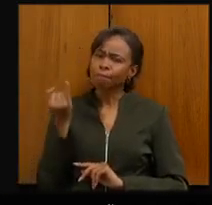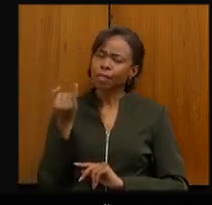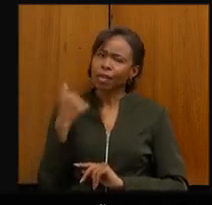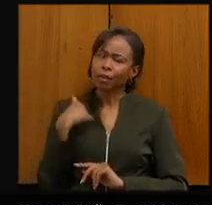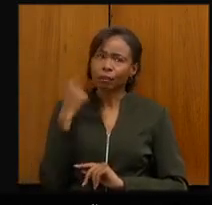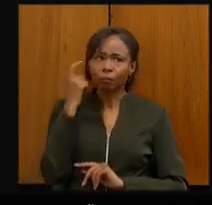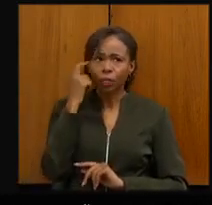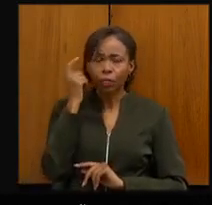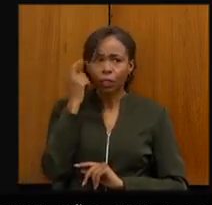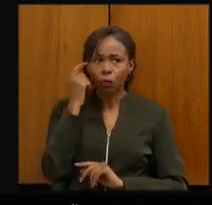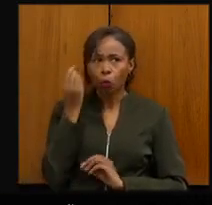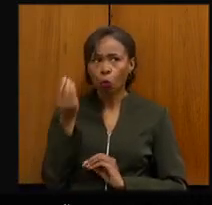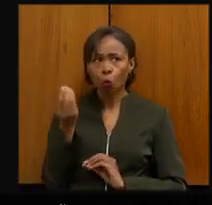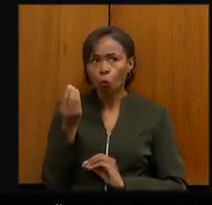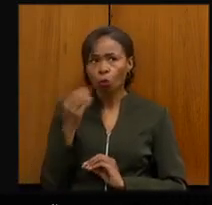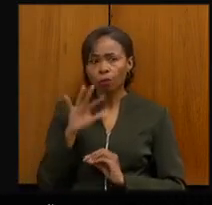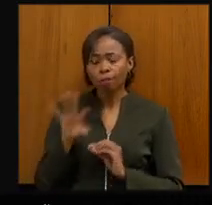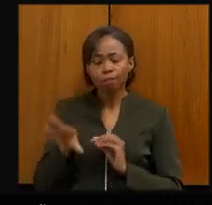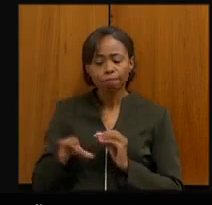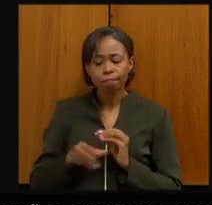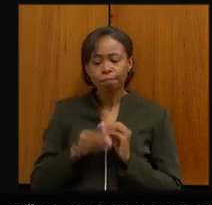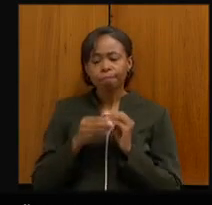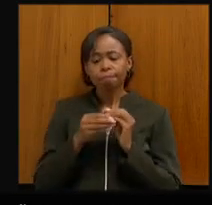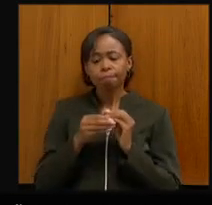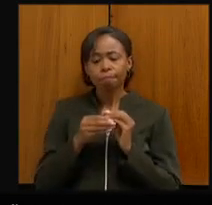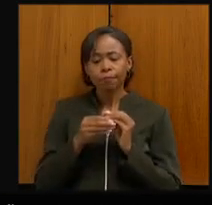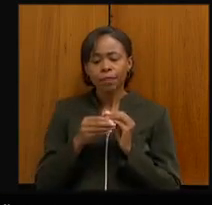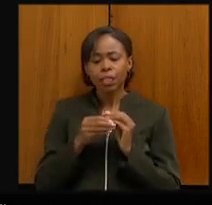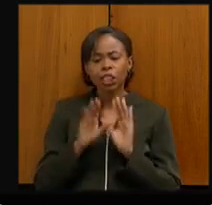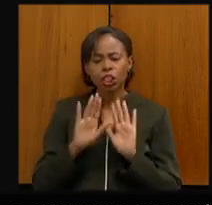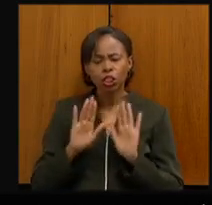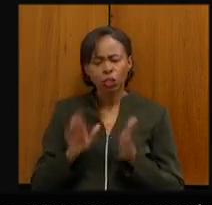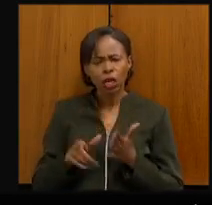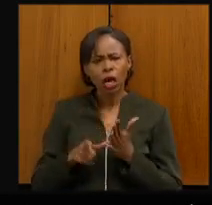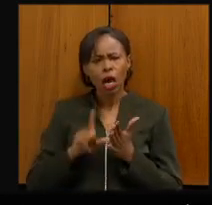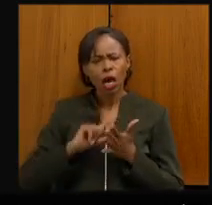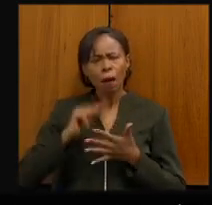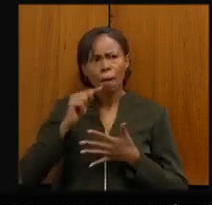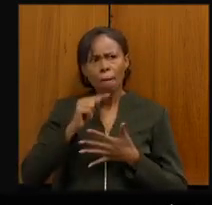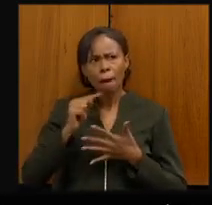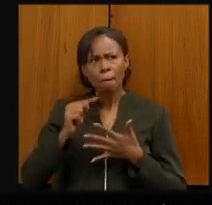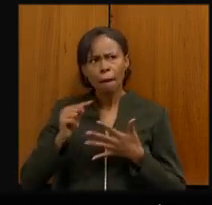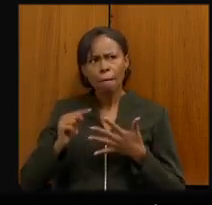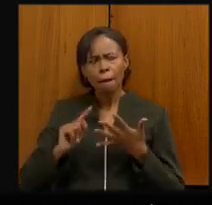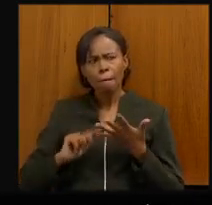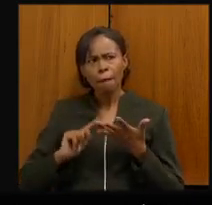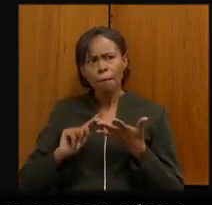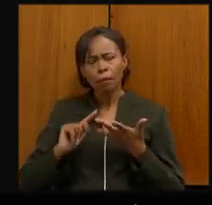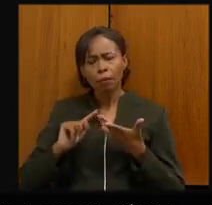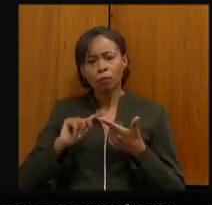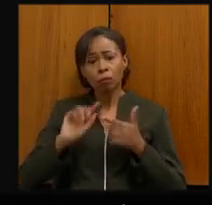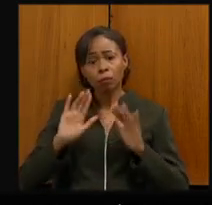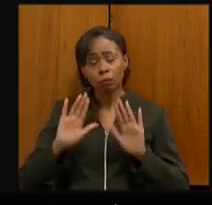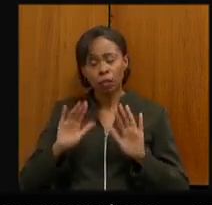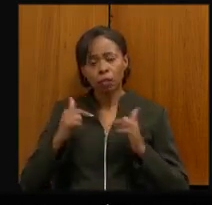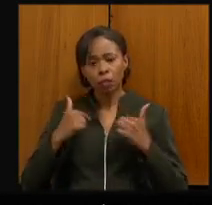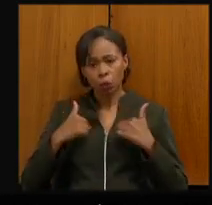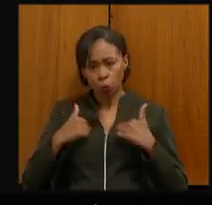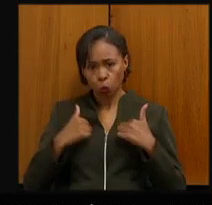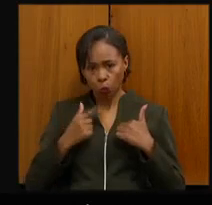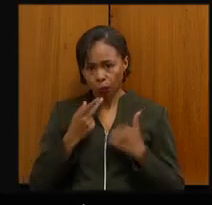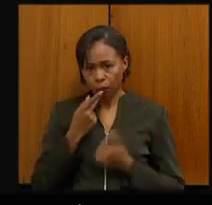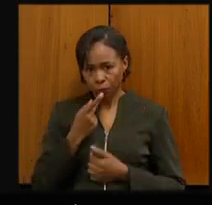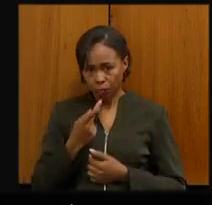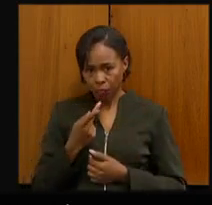né para as questões já foram bastante pontuados né e eu vou falar um pouco sobre a